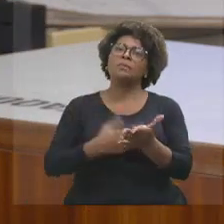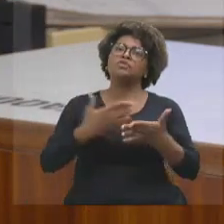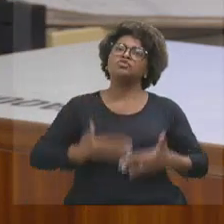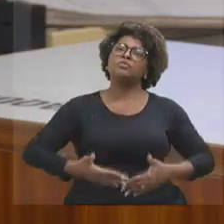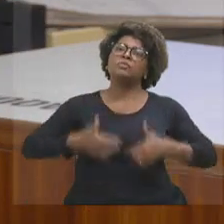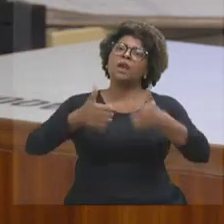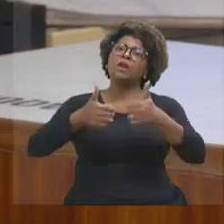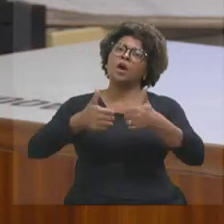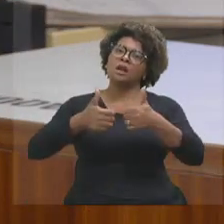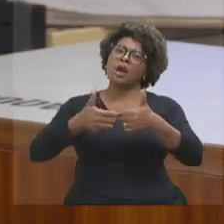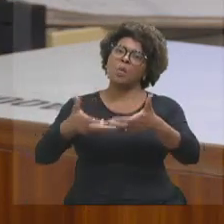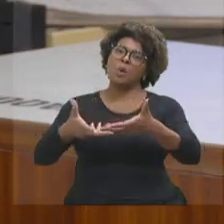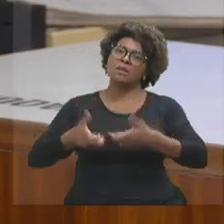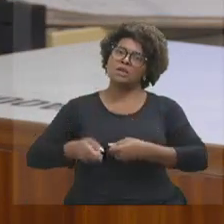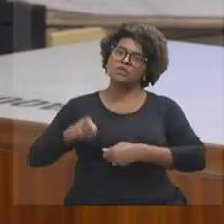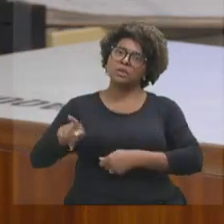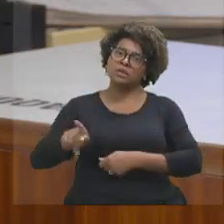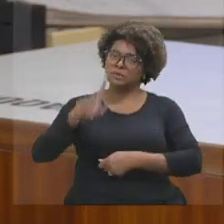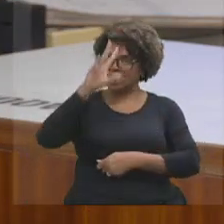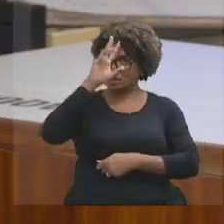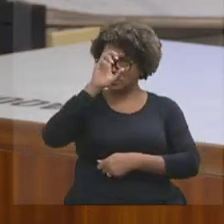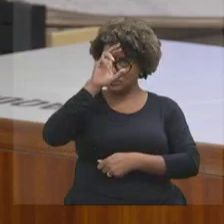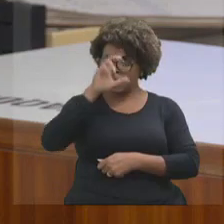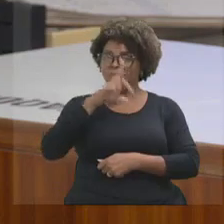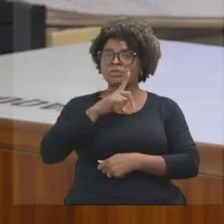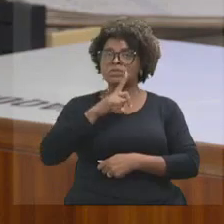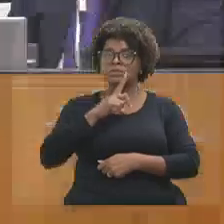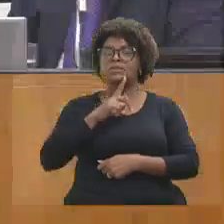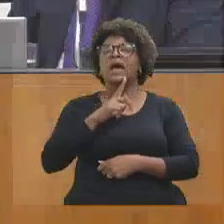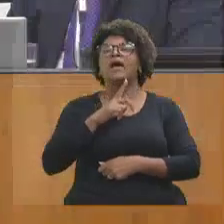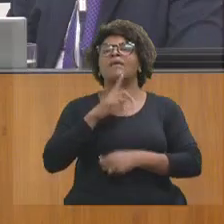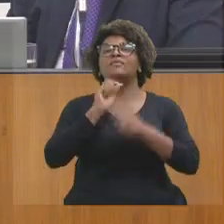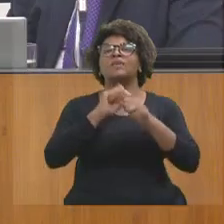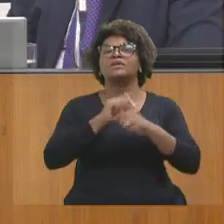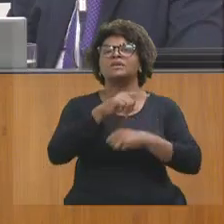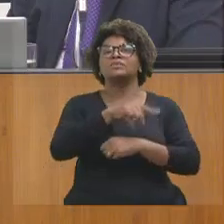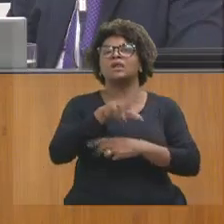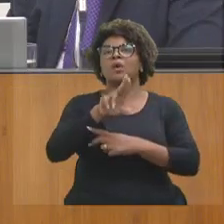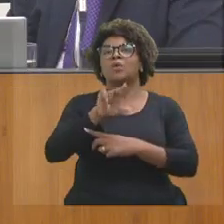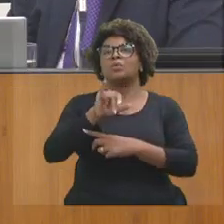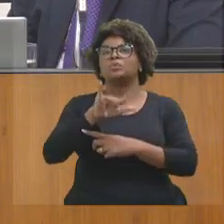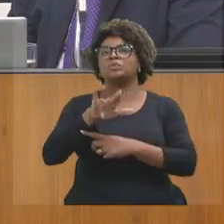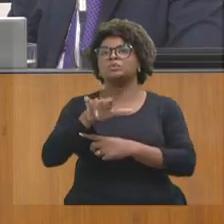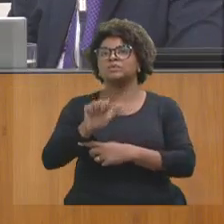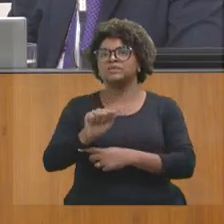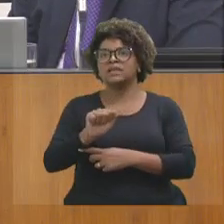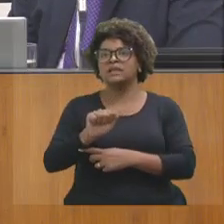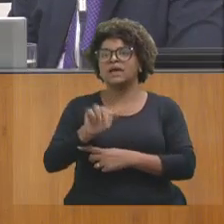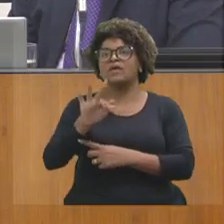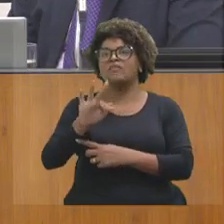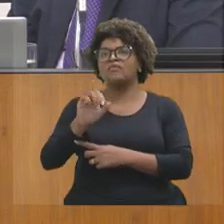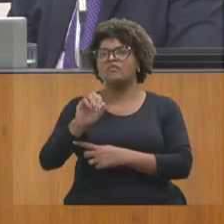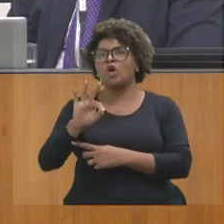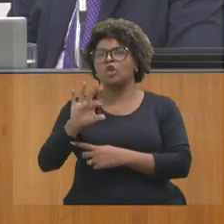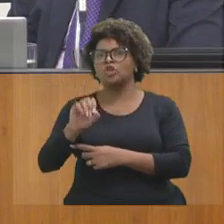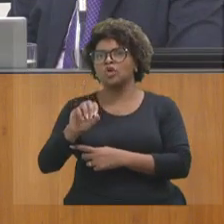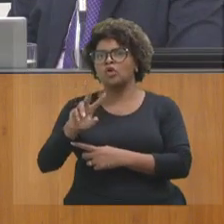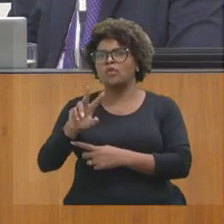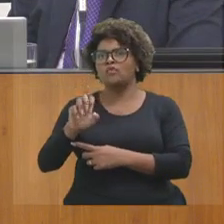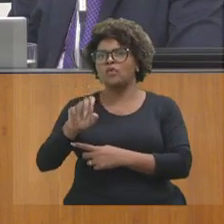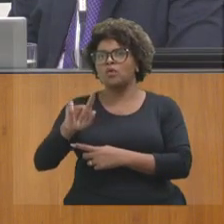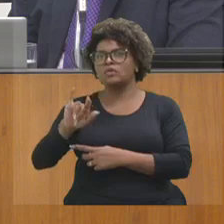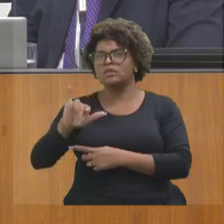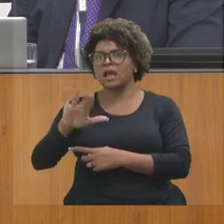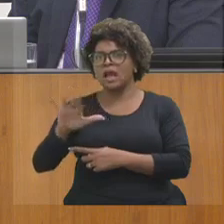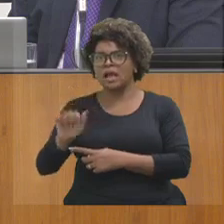inclusive eles estão construindo uma usina fotovoltaica Doutor Wilson e eu vou custar com emenda parlamentar a construção da usina que vai dar mais de